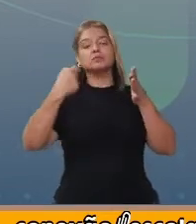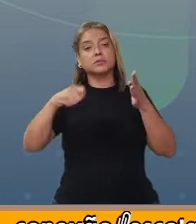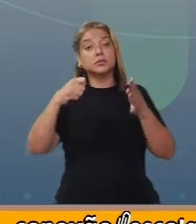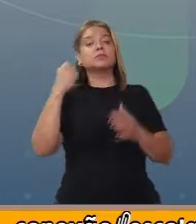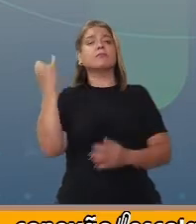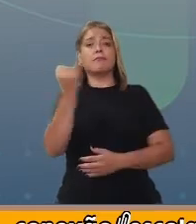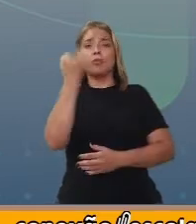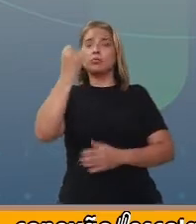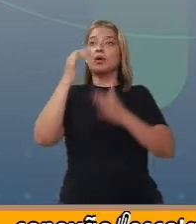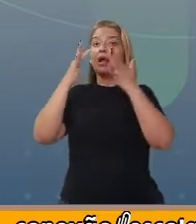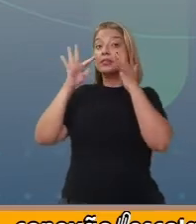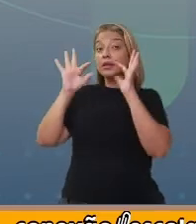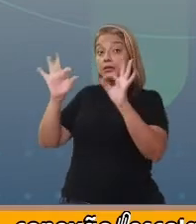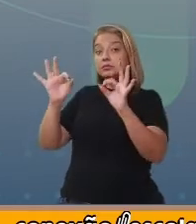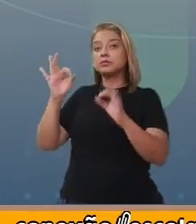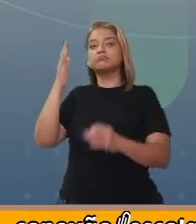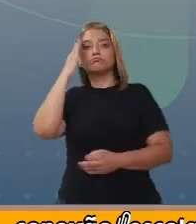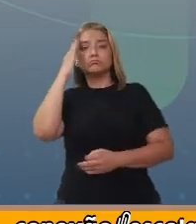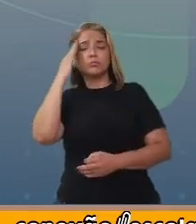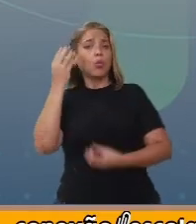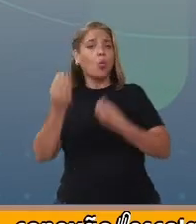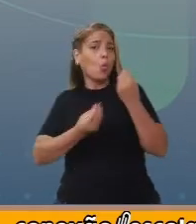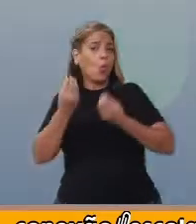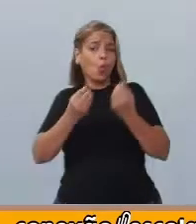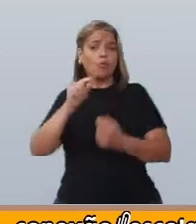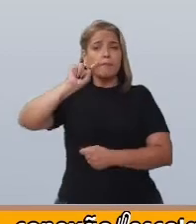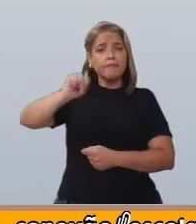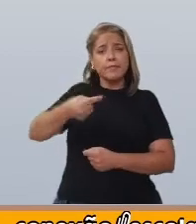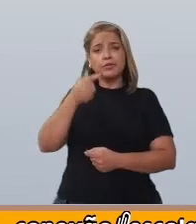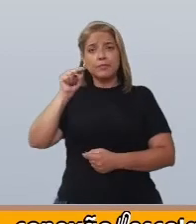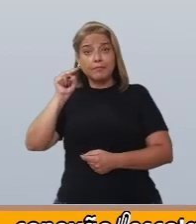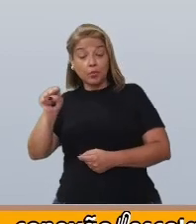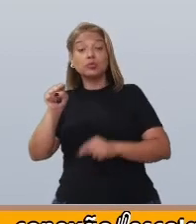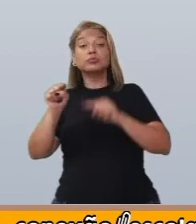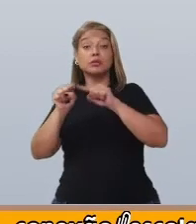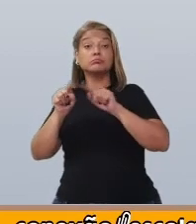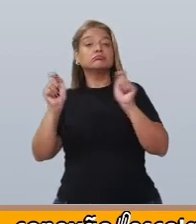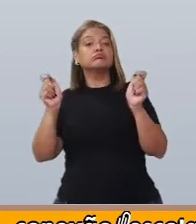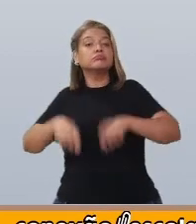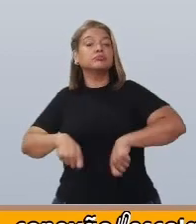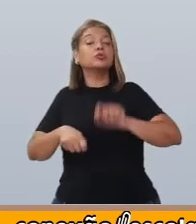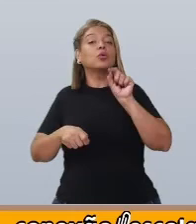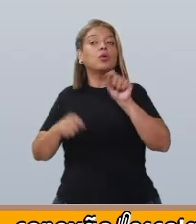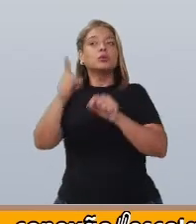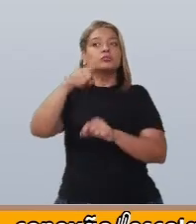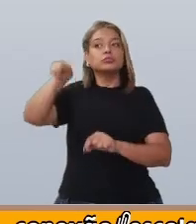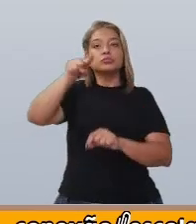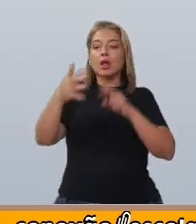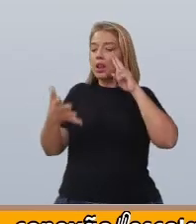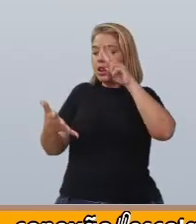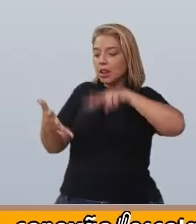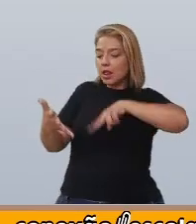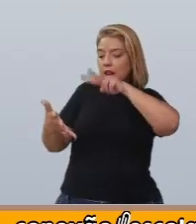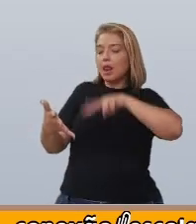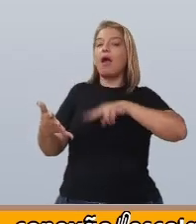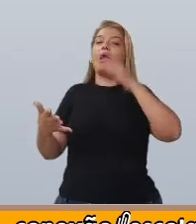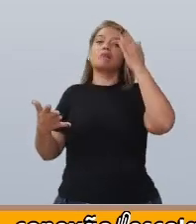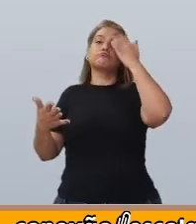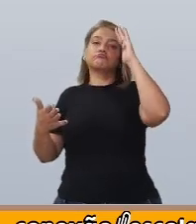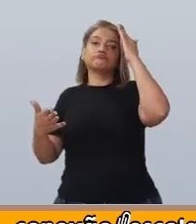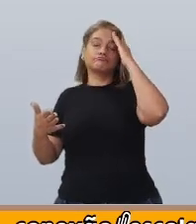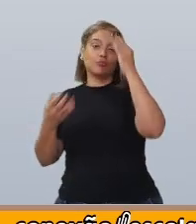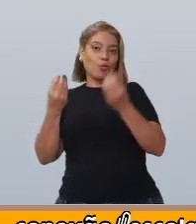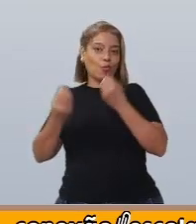ficar atento à pontuação. A pontuação possibilita que os leitores compreendam a